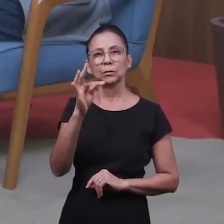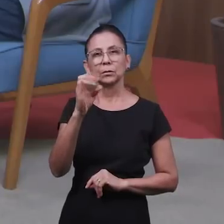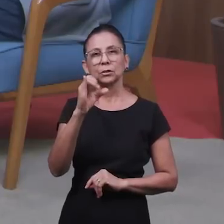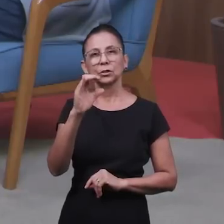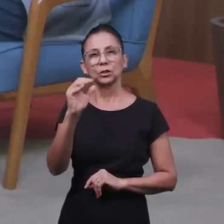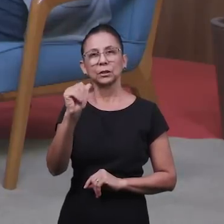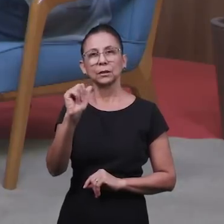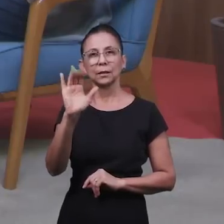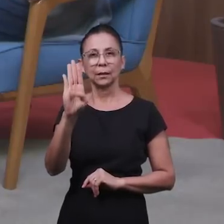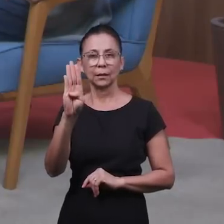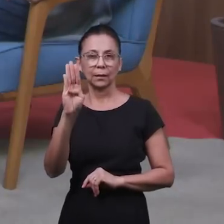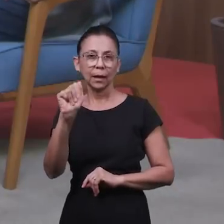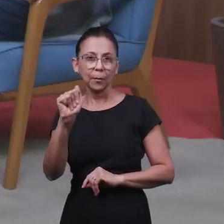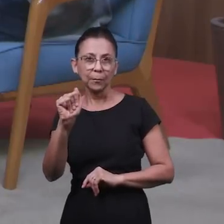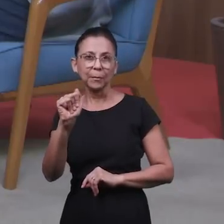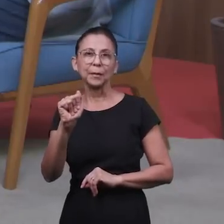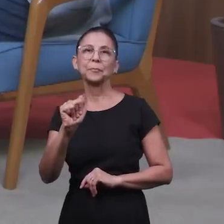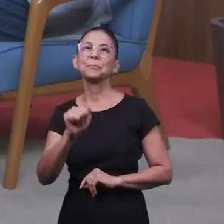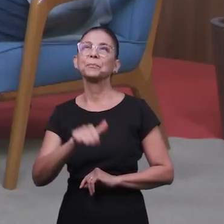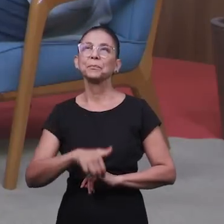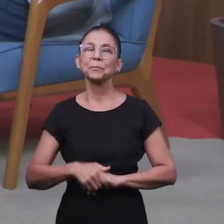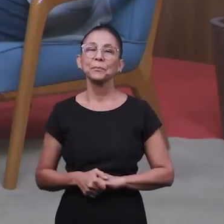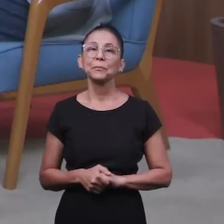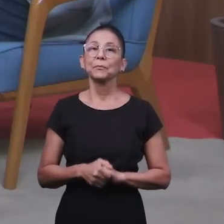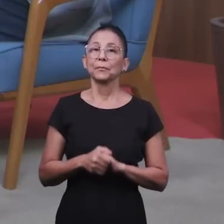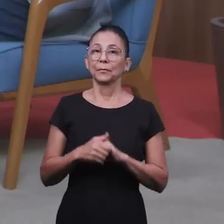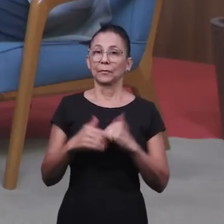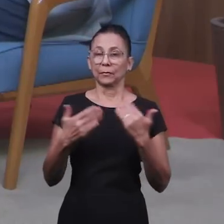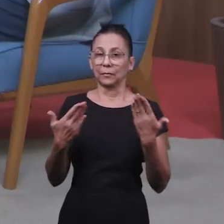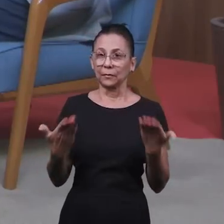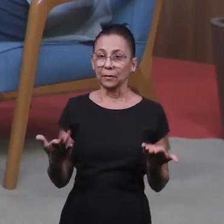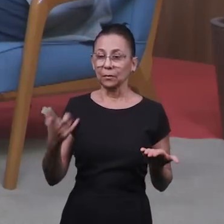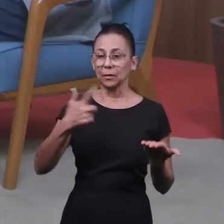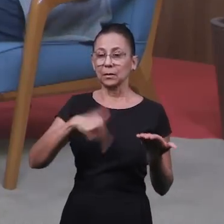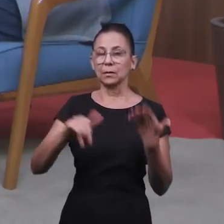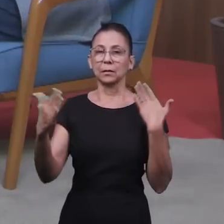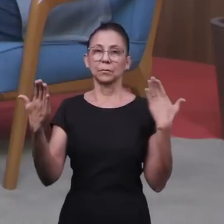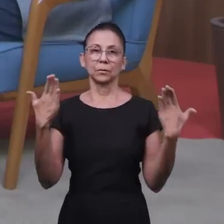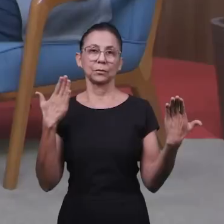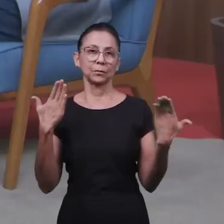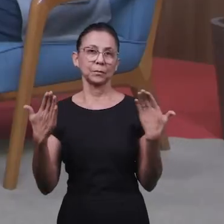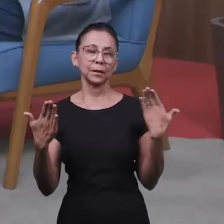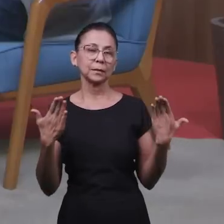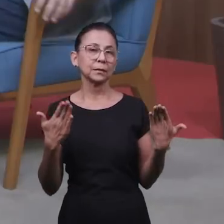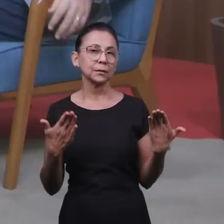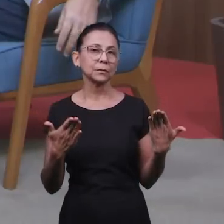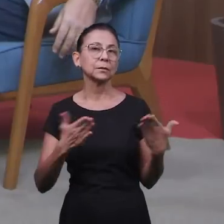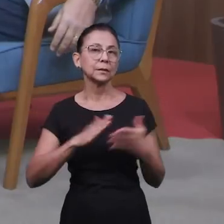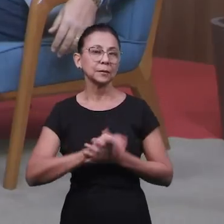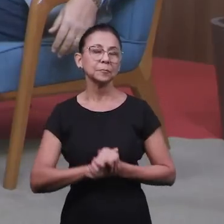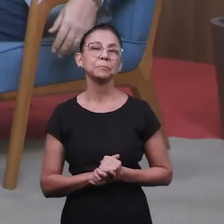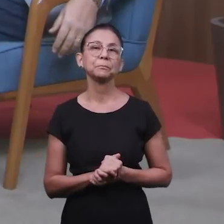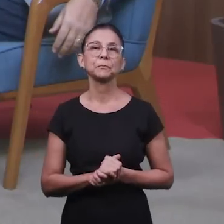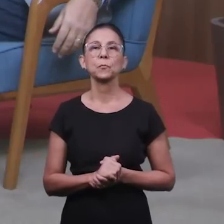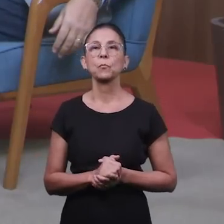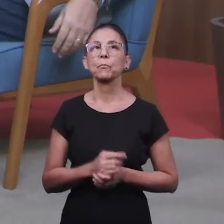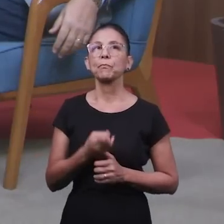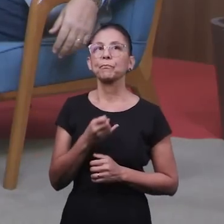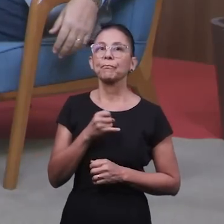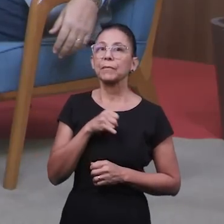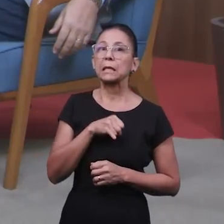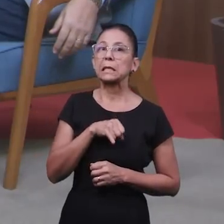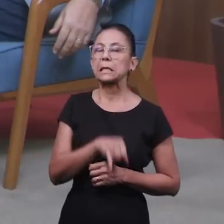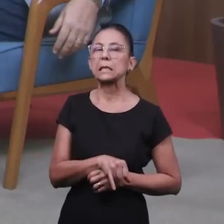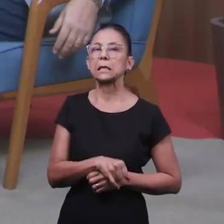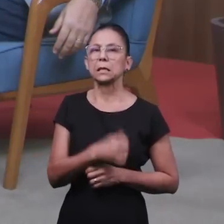de uma ação no sentido de que a igreja perca, ou de que o membro perca, o servo perca. Porque, né? se a raposa e